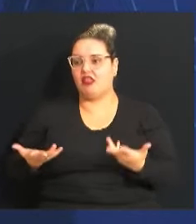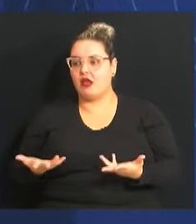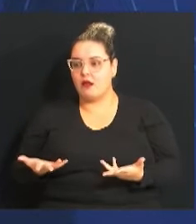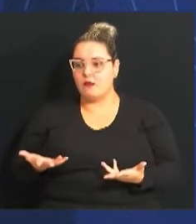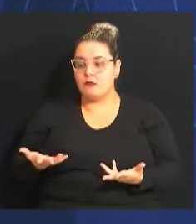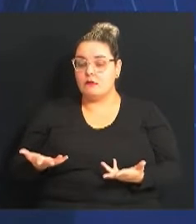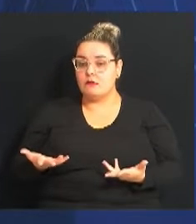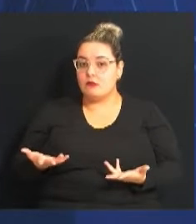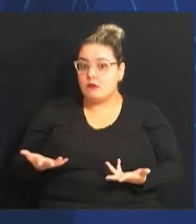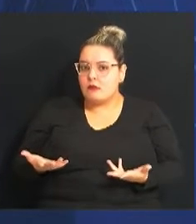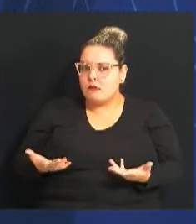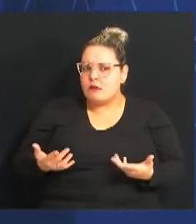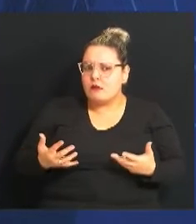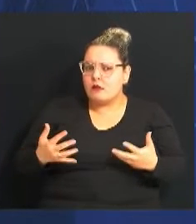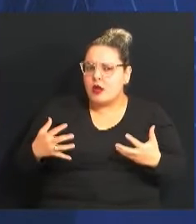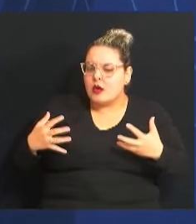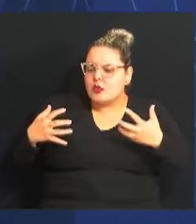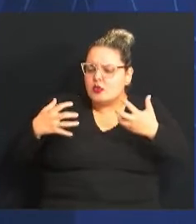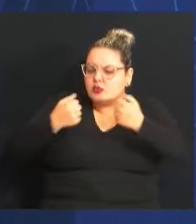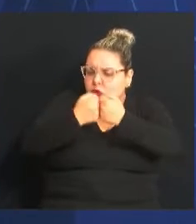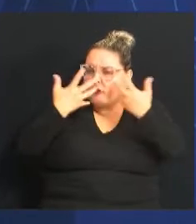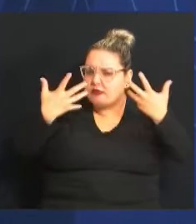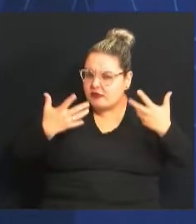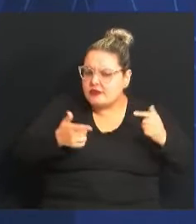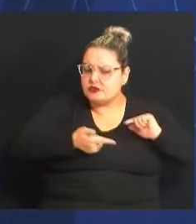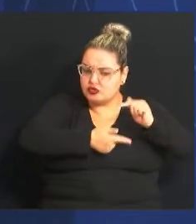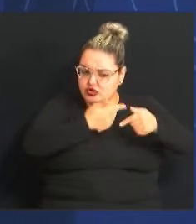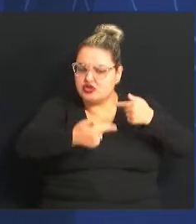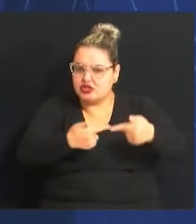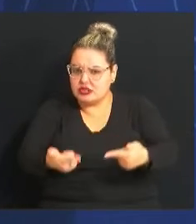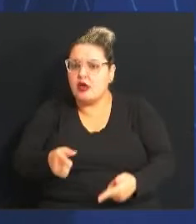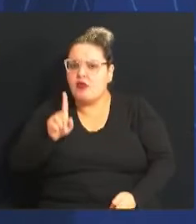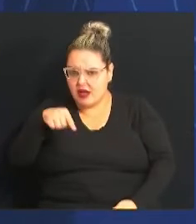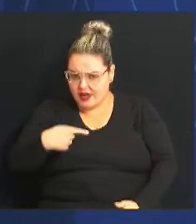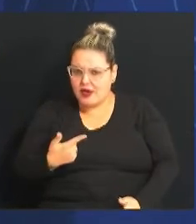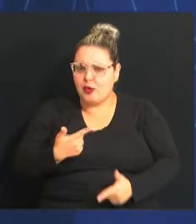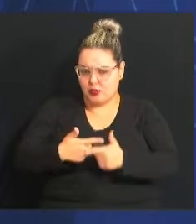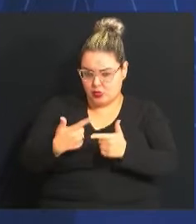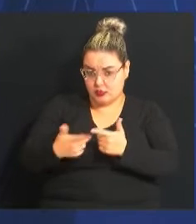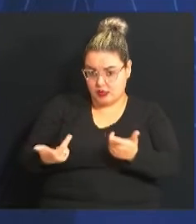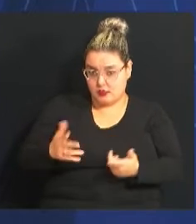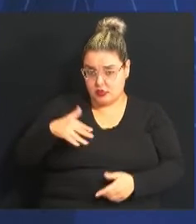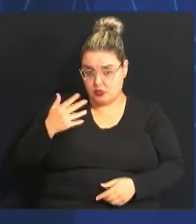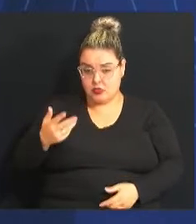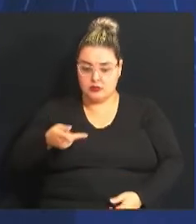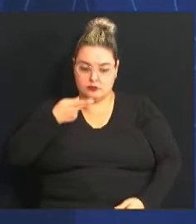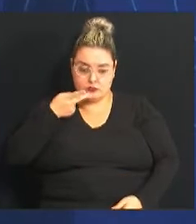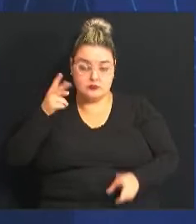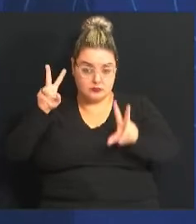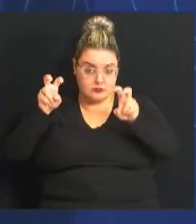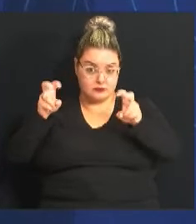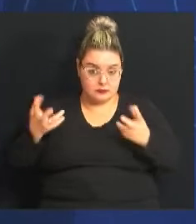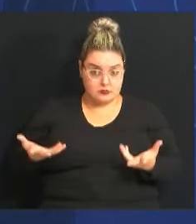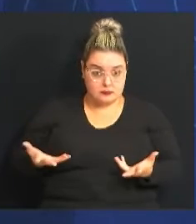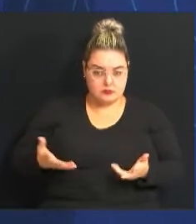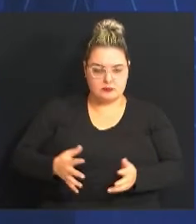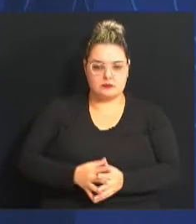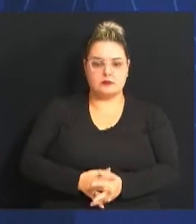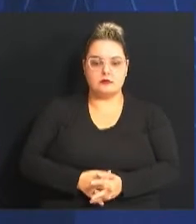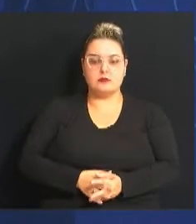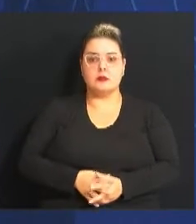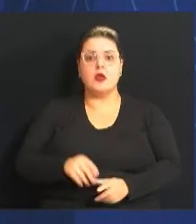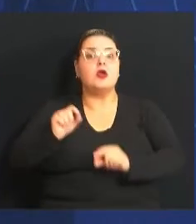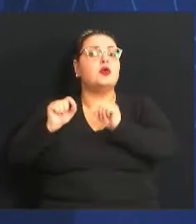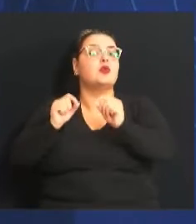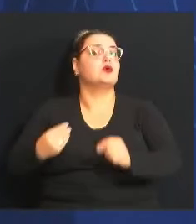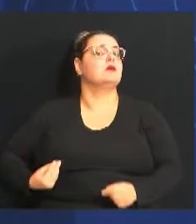de gerações, você entende que é um problema quando se aborda sobre este assunto, e o que nós passamos na pandemia